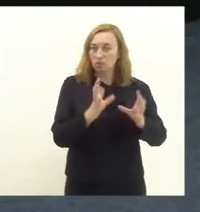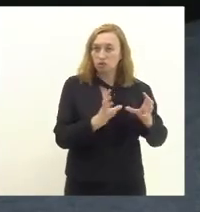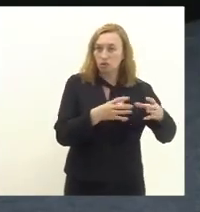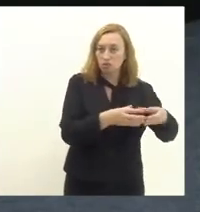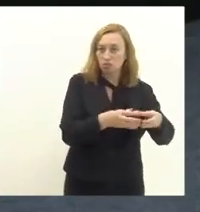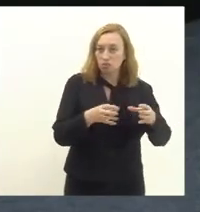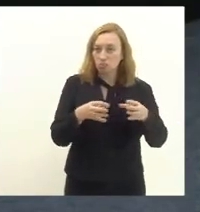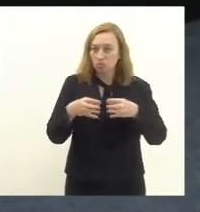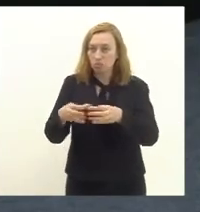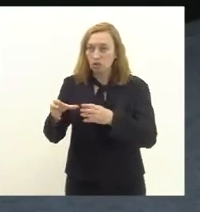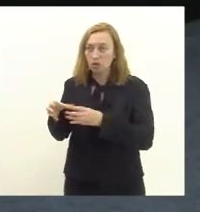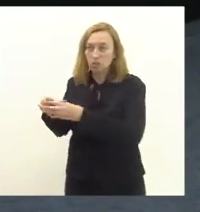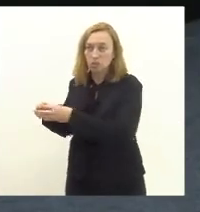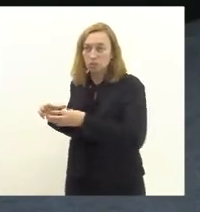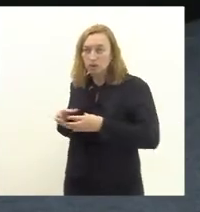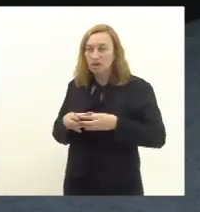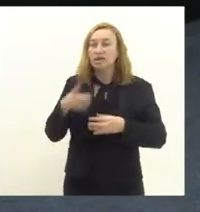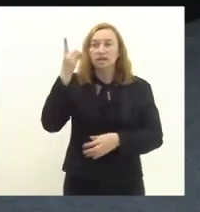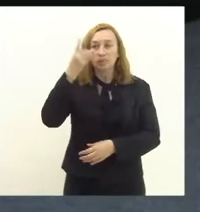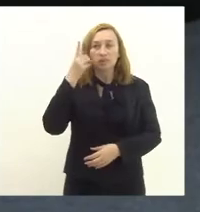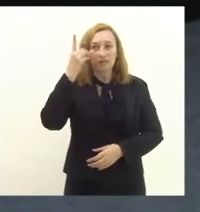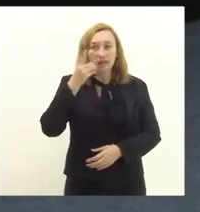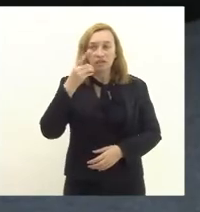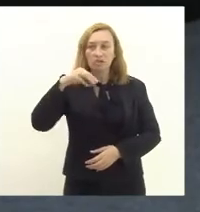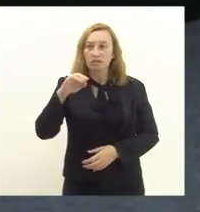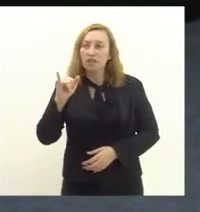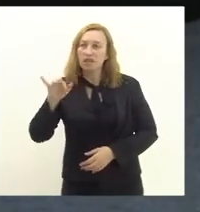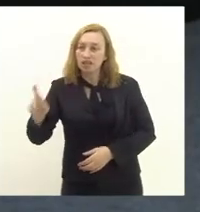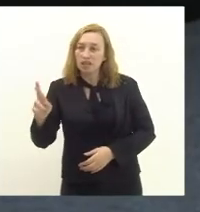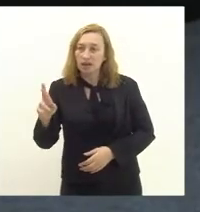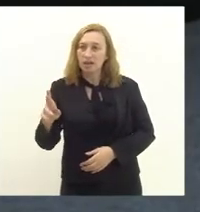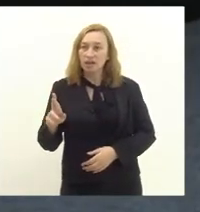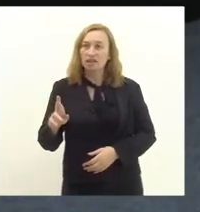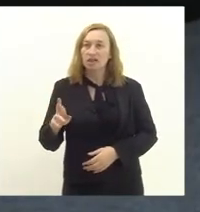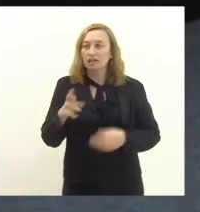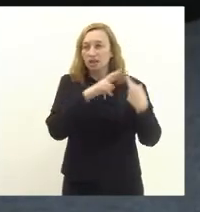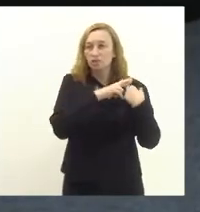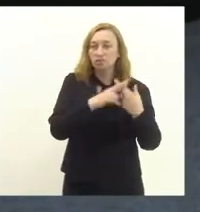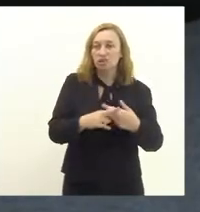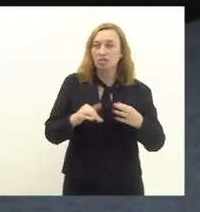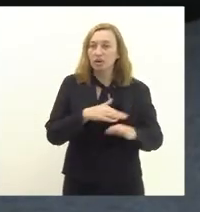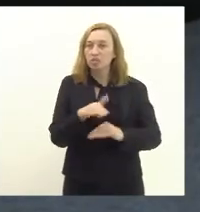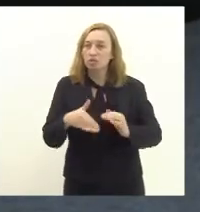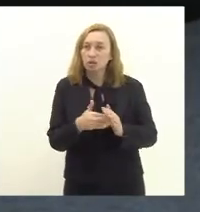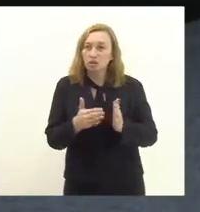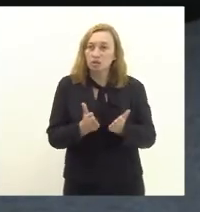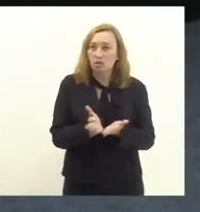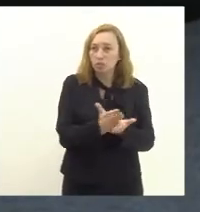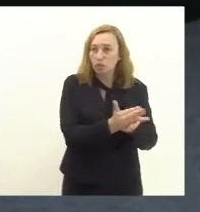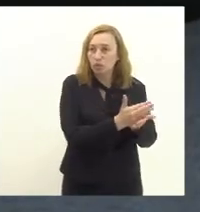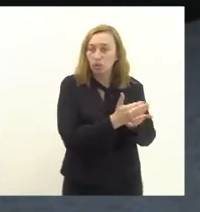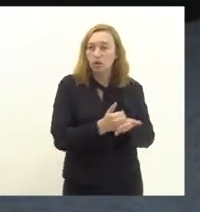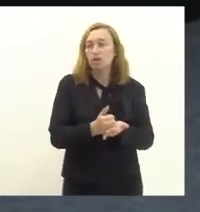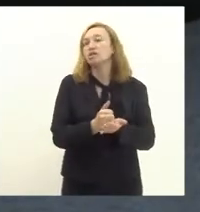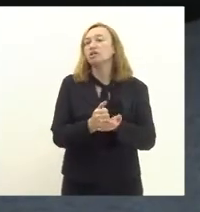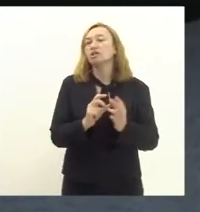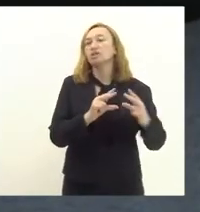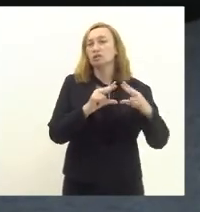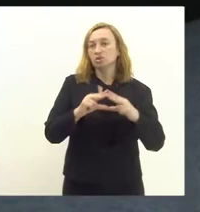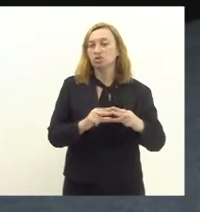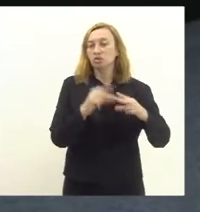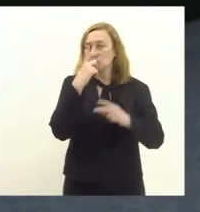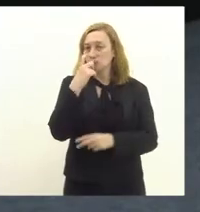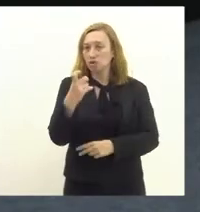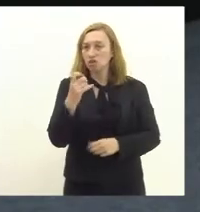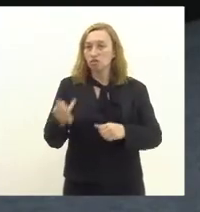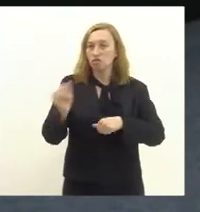deputado Marcos Miller, são responsáveis pela maior parte da reciclagem dos lixos de Volta Redonda.